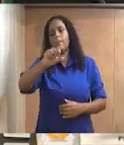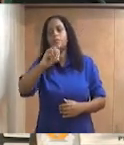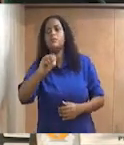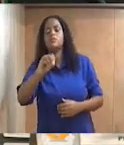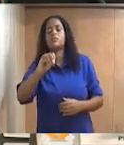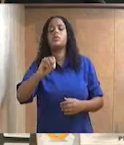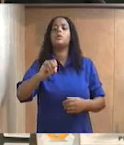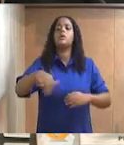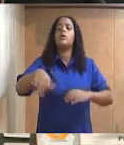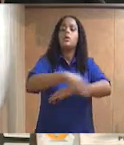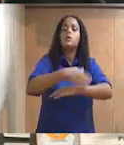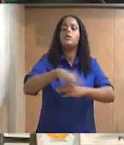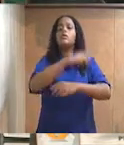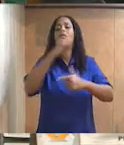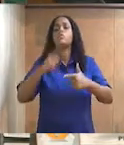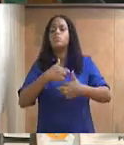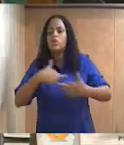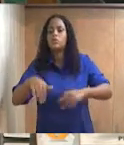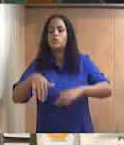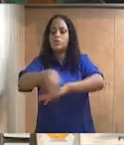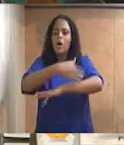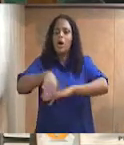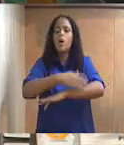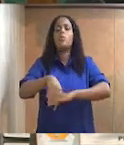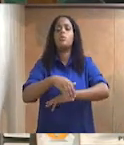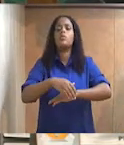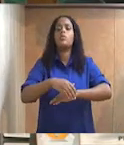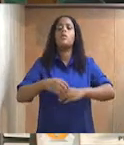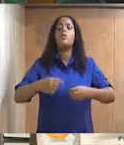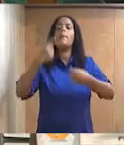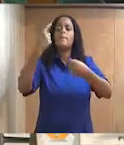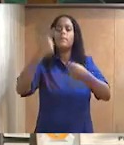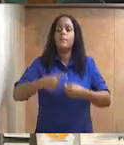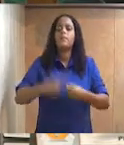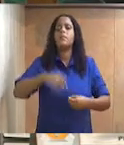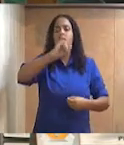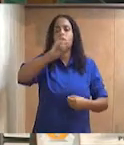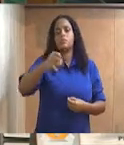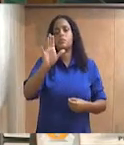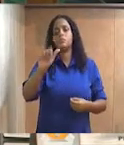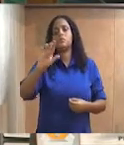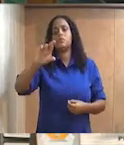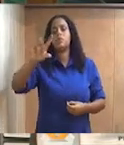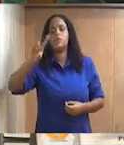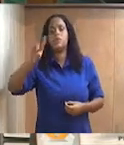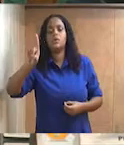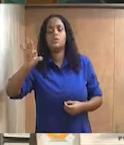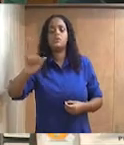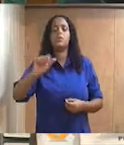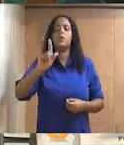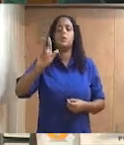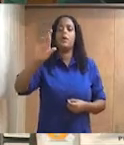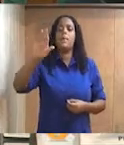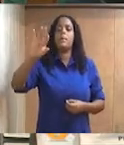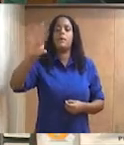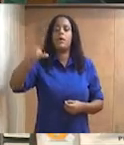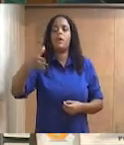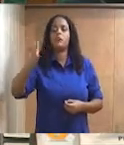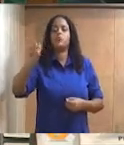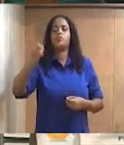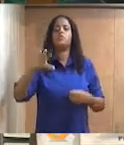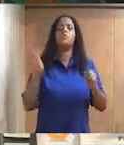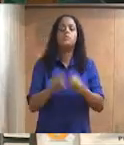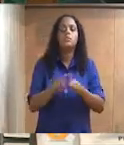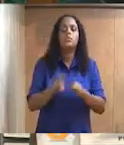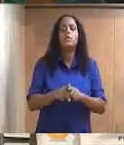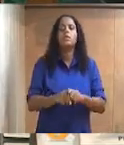Remanso Almerim e Frei Caneca, localizadas no bairro Jardim Gramacho, primeiro distrito do nosso município. Requerimento